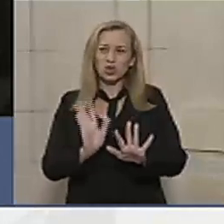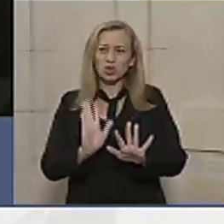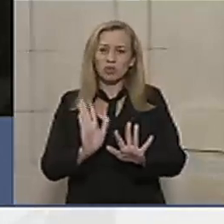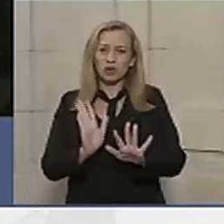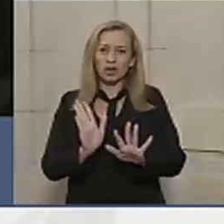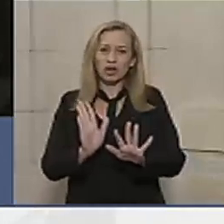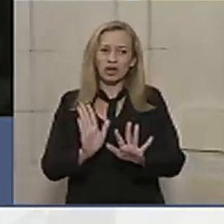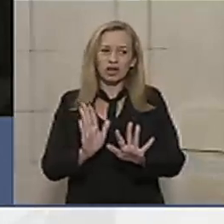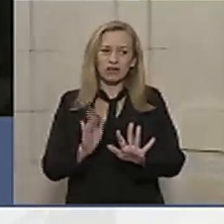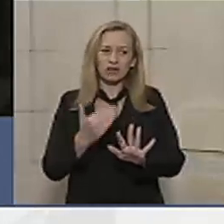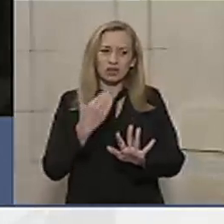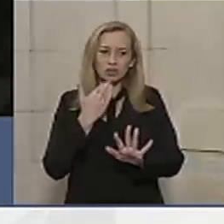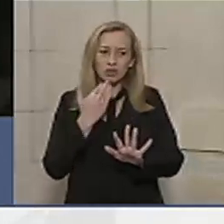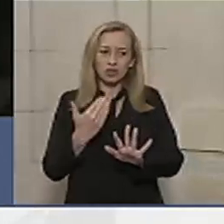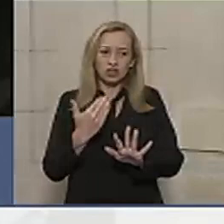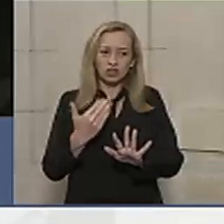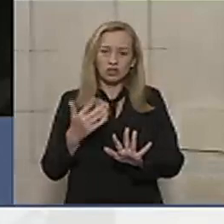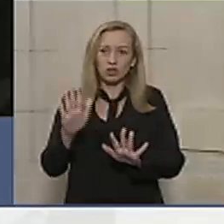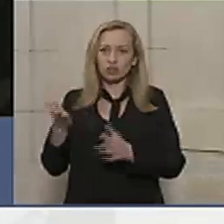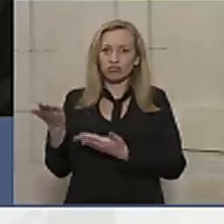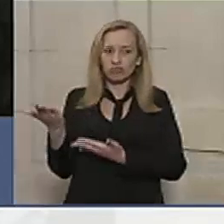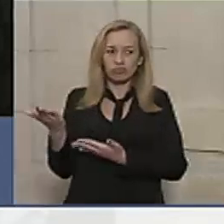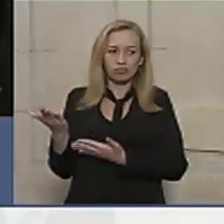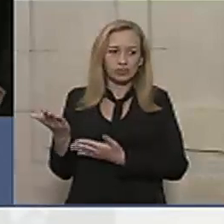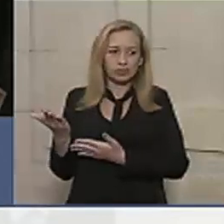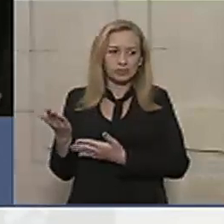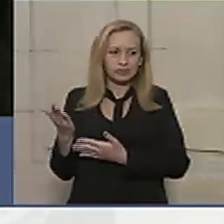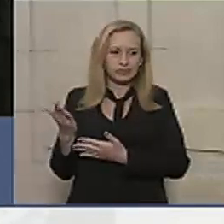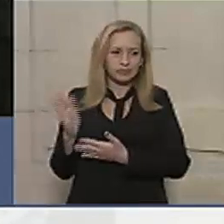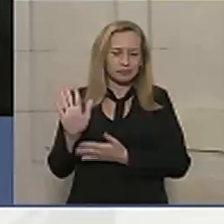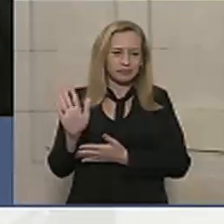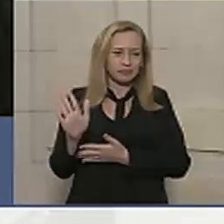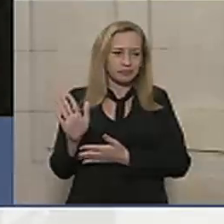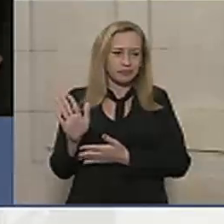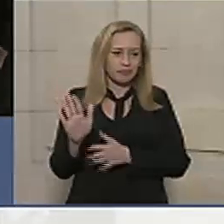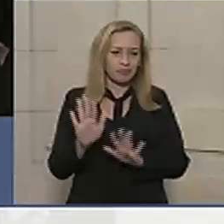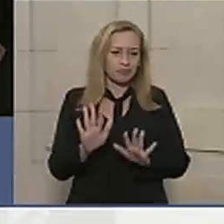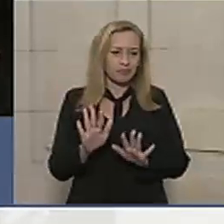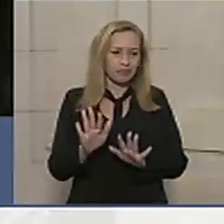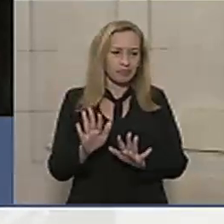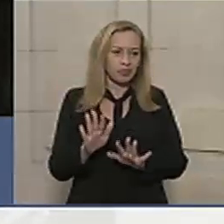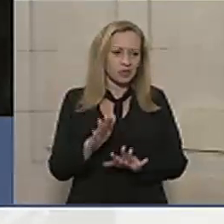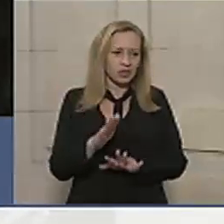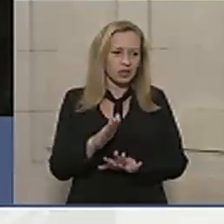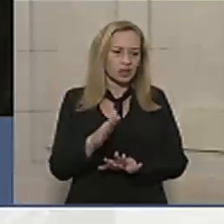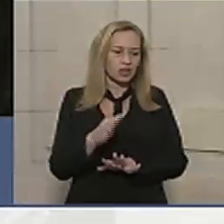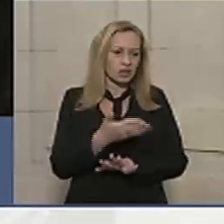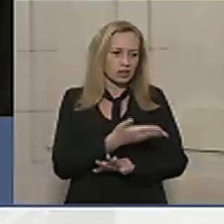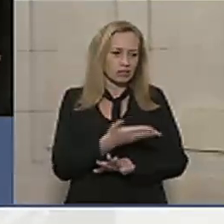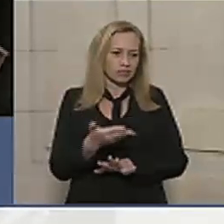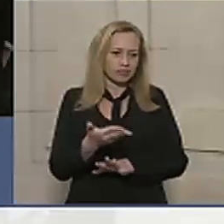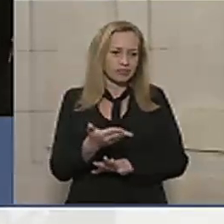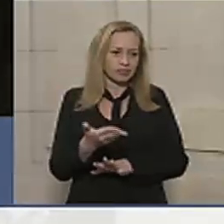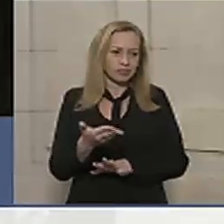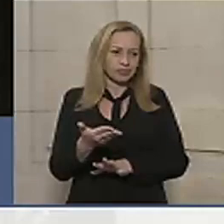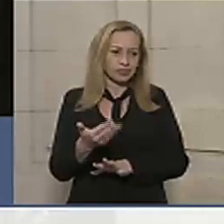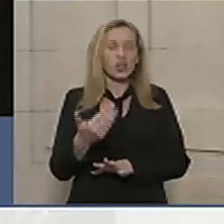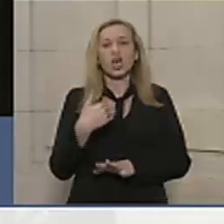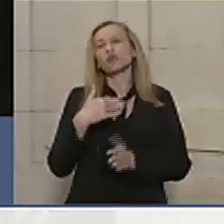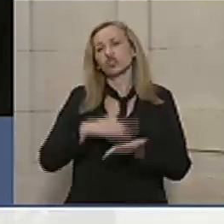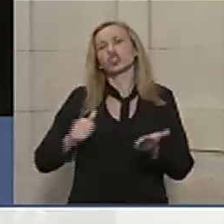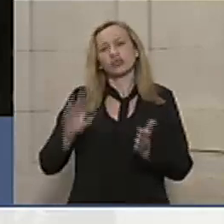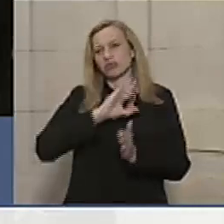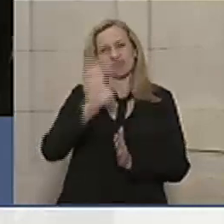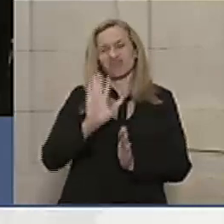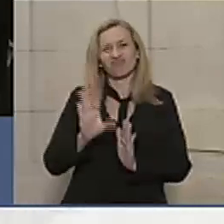essa ressalva. E estou retirando... Não precisa recolher. Sim, você faz na sua emenda. Faço, e eu estou retirando a